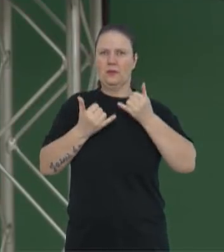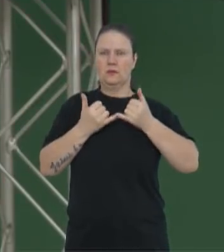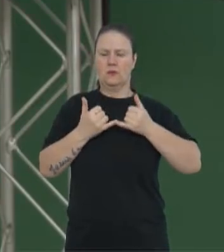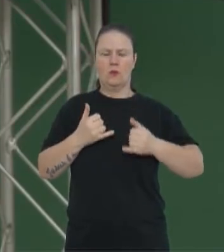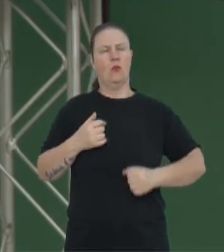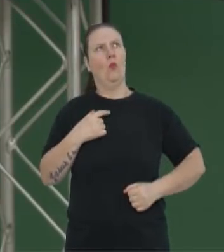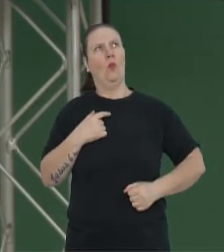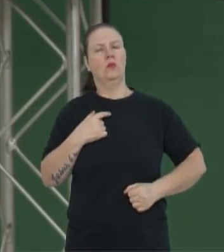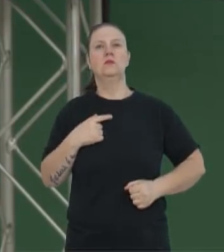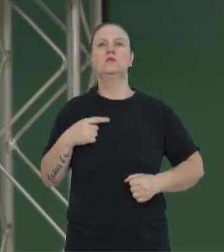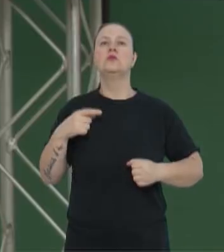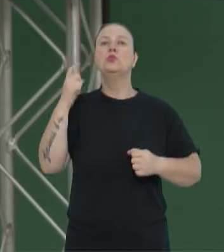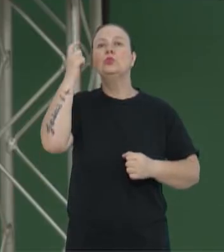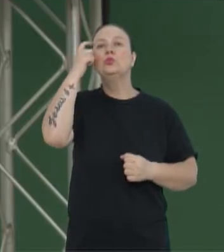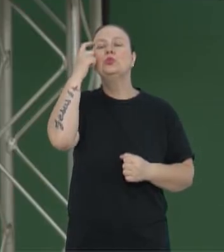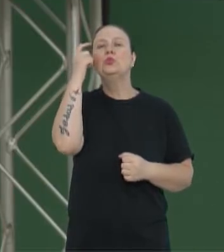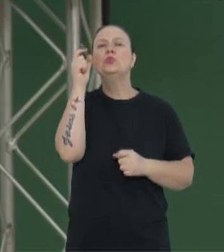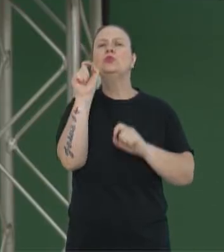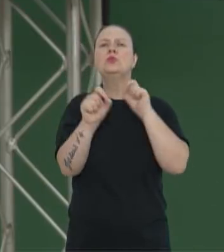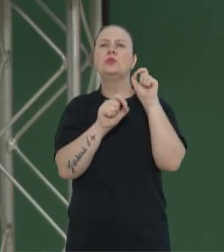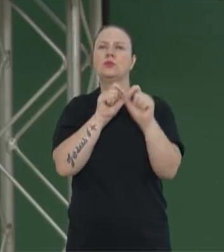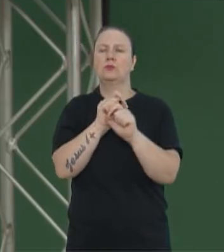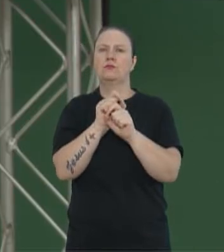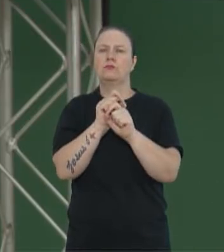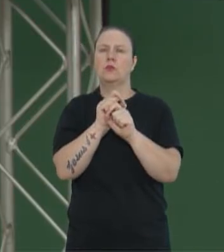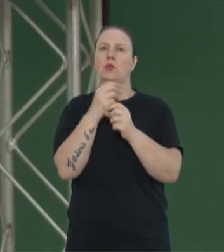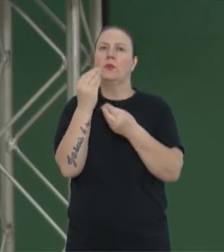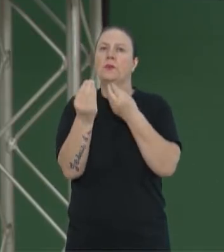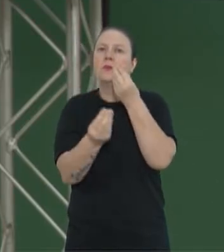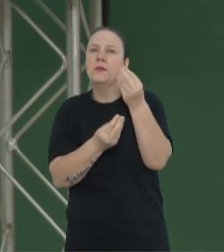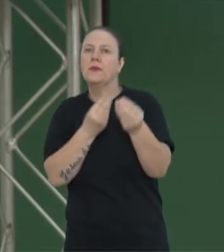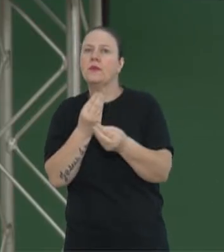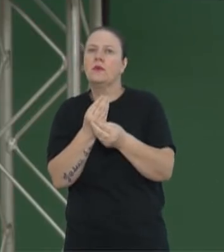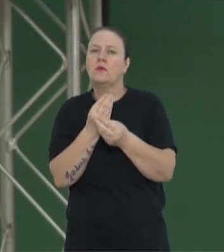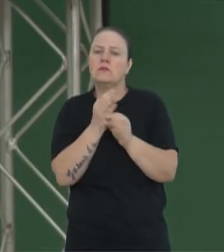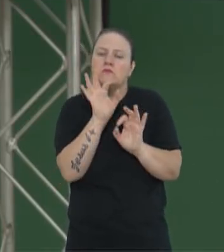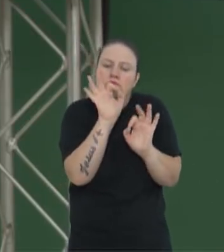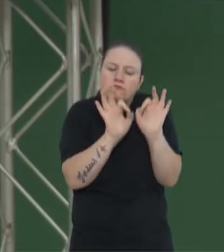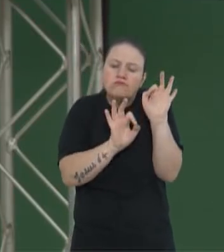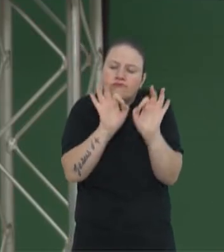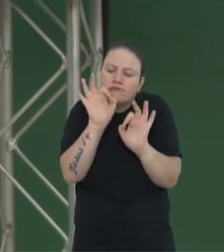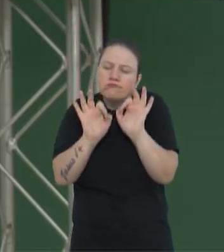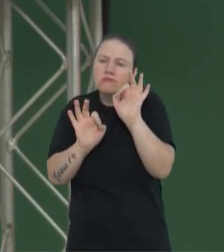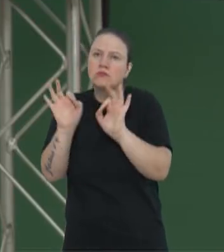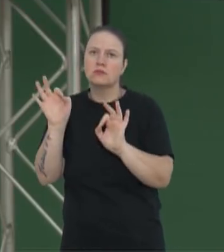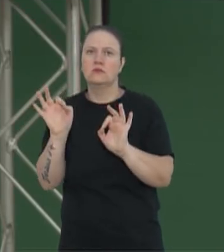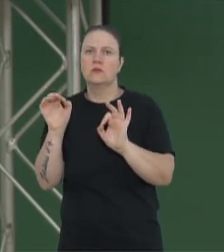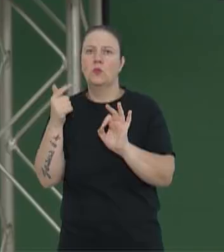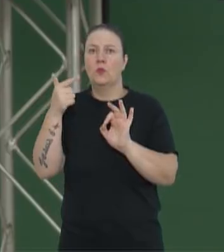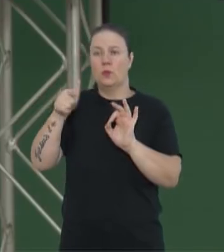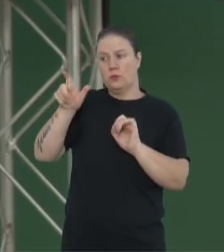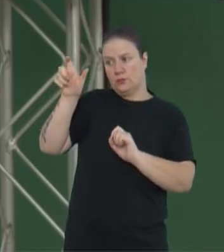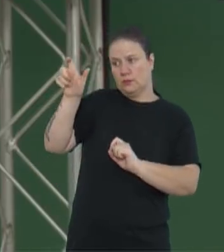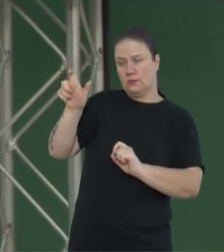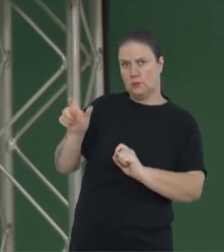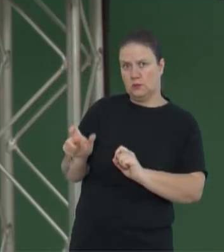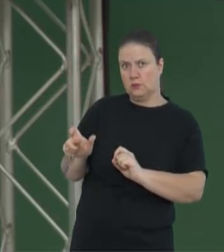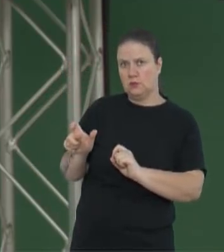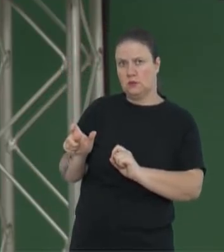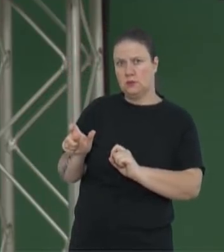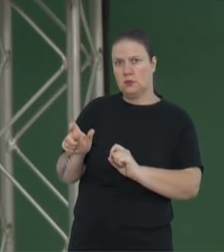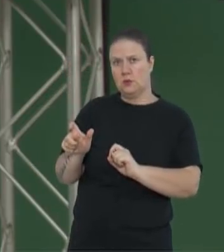Hal Houseman, pensando como que ele elaborou aquele período. Outra pessoa que